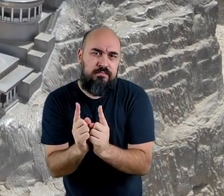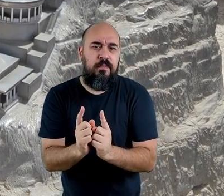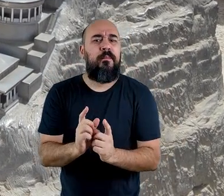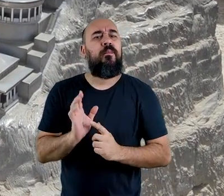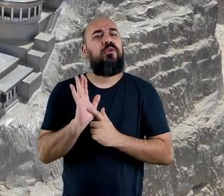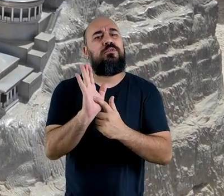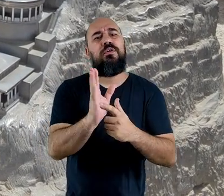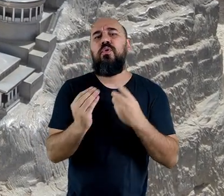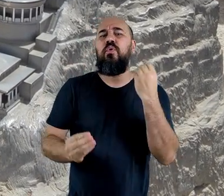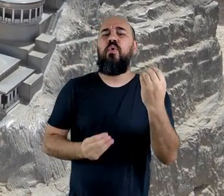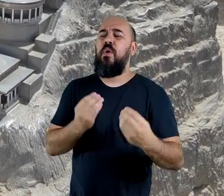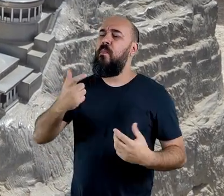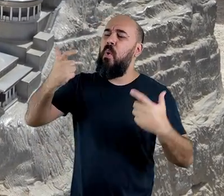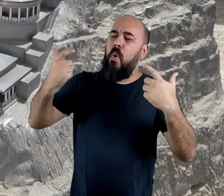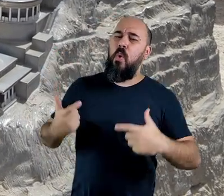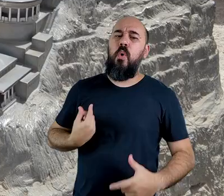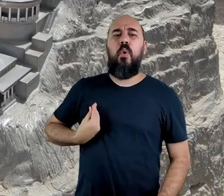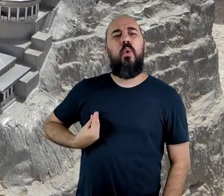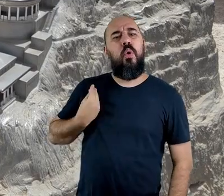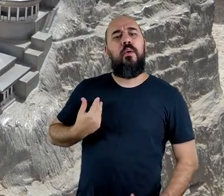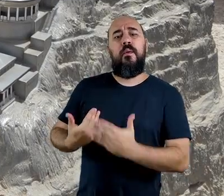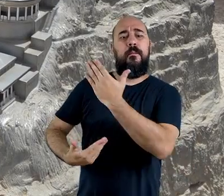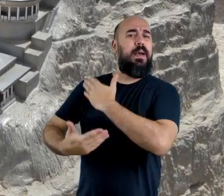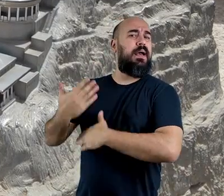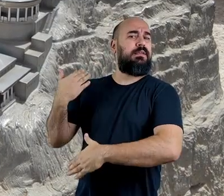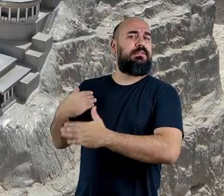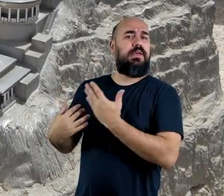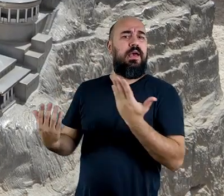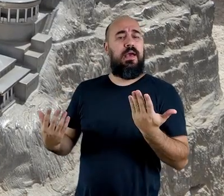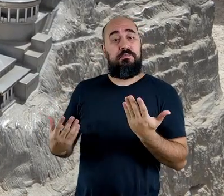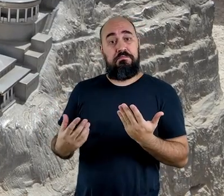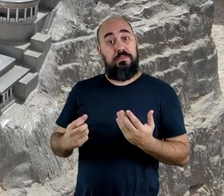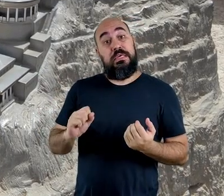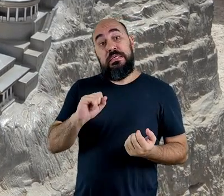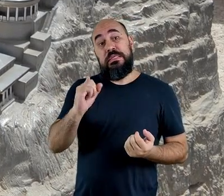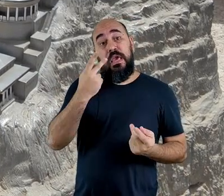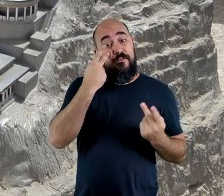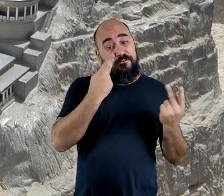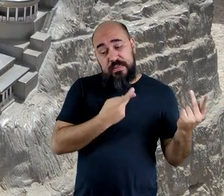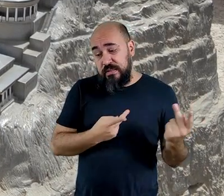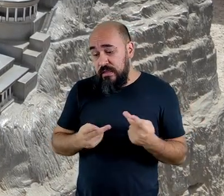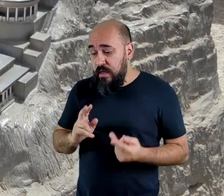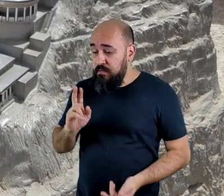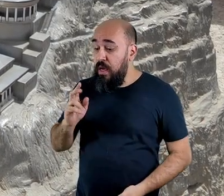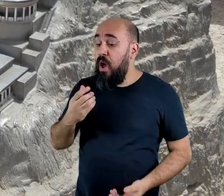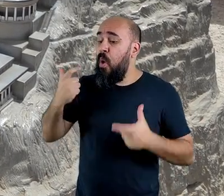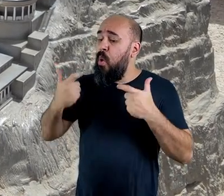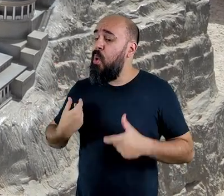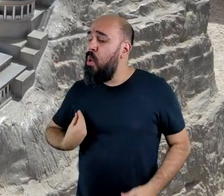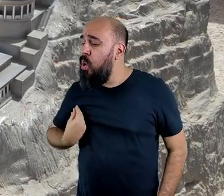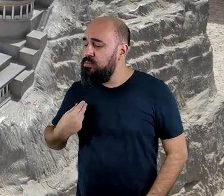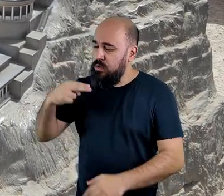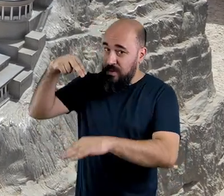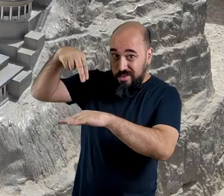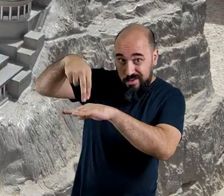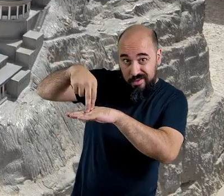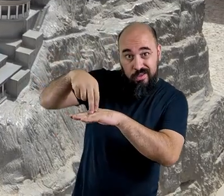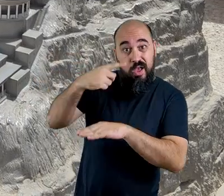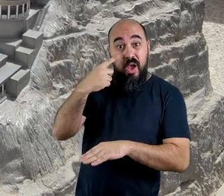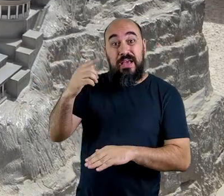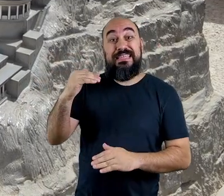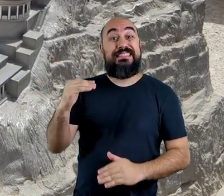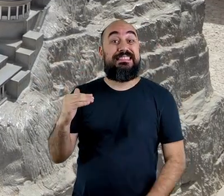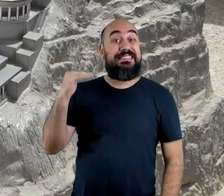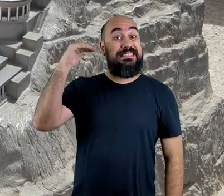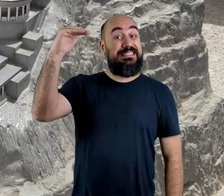realmente colocadas no mesmo plano onde o visitante aqui do sítio arqueológico estaria. Nesse caso aqui, nós estamos na